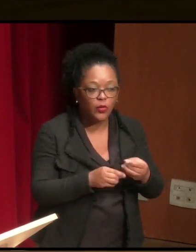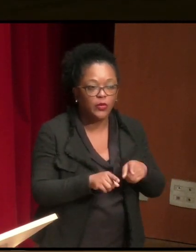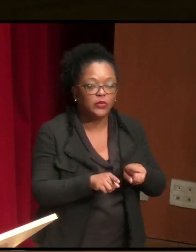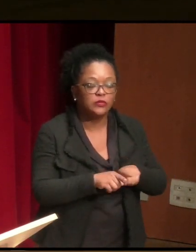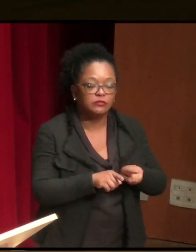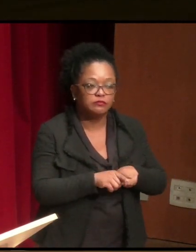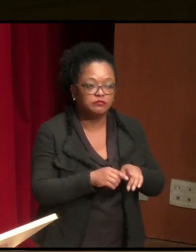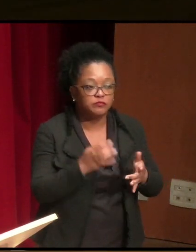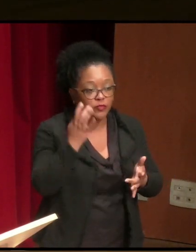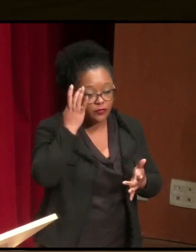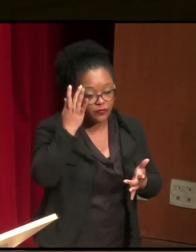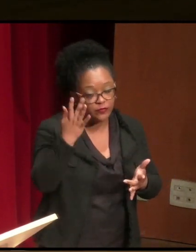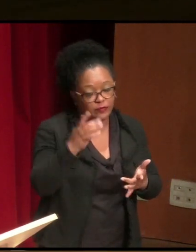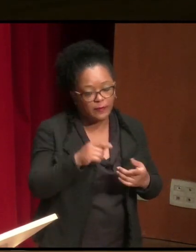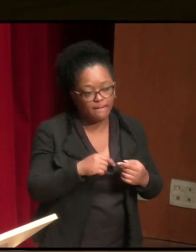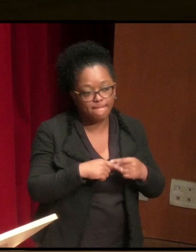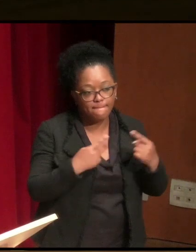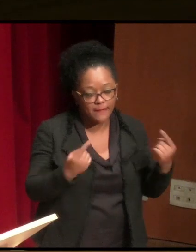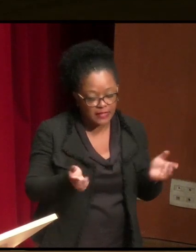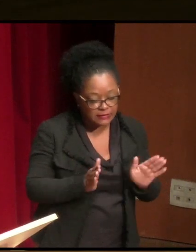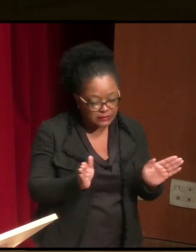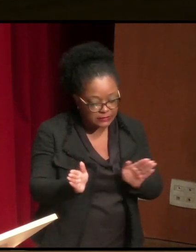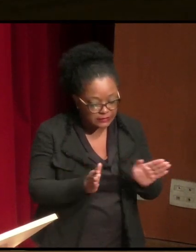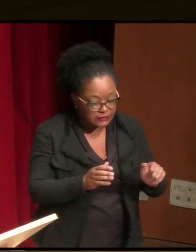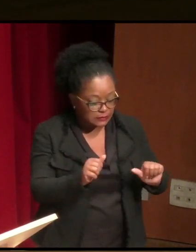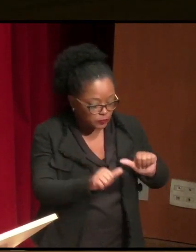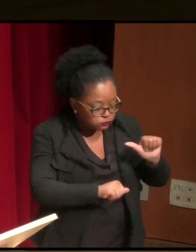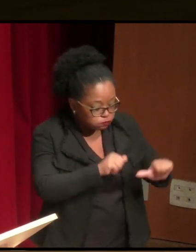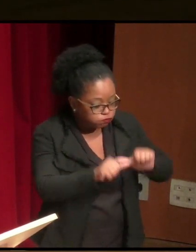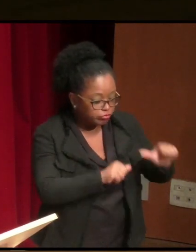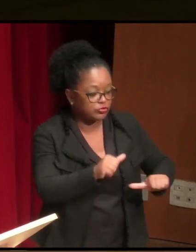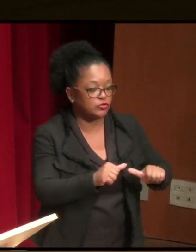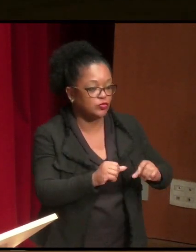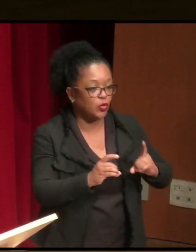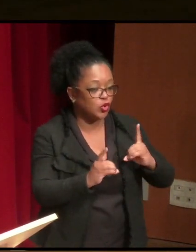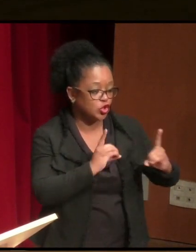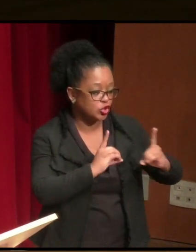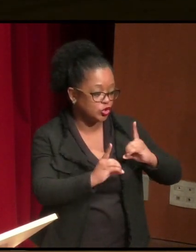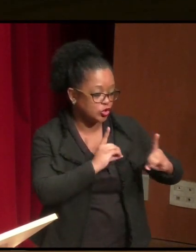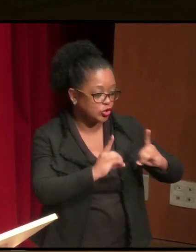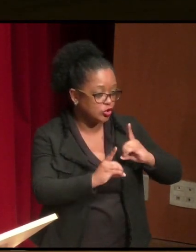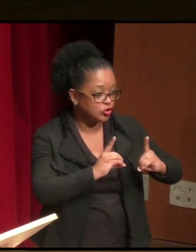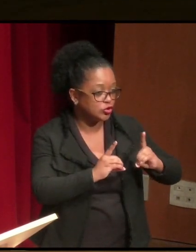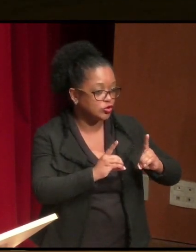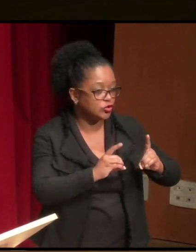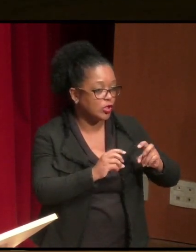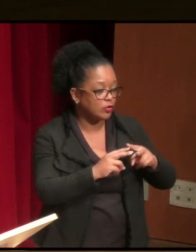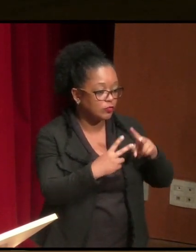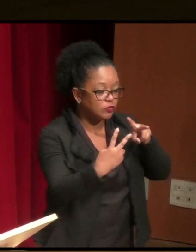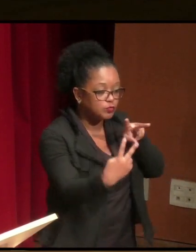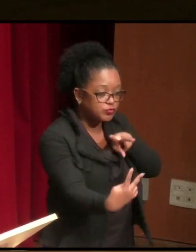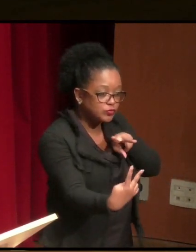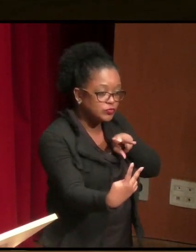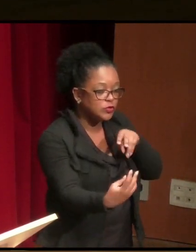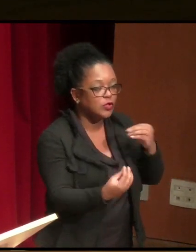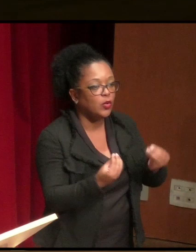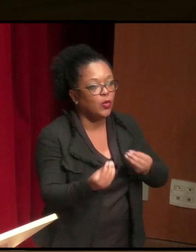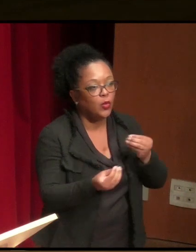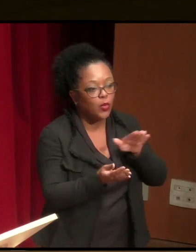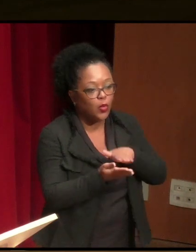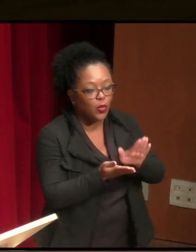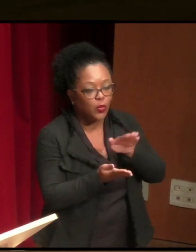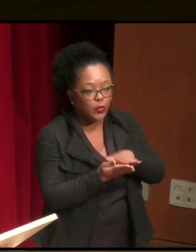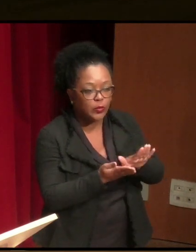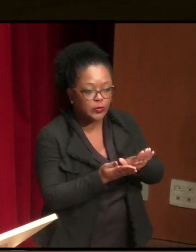mesmo tempo e a gente precisa transformar isso, né? O diálogo virtuoso do impresso Braille e o